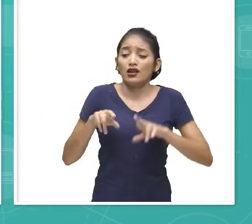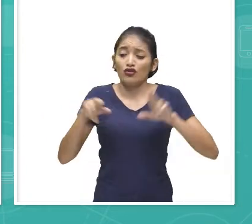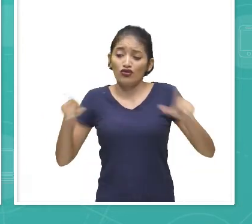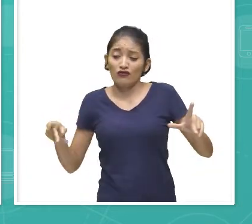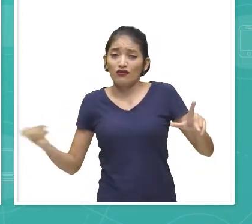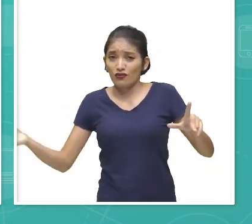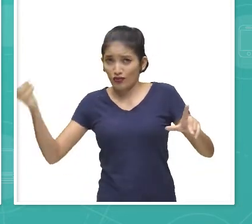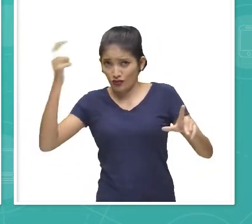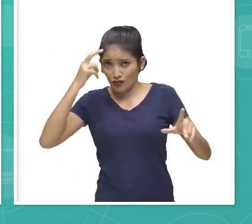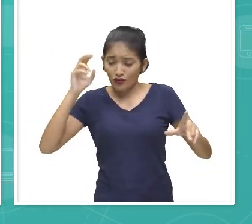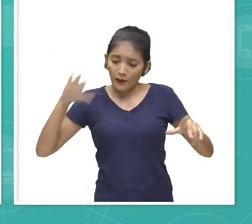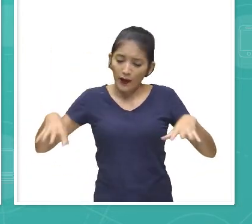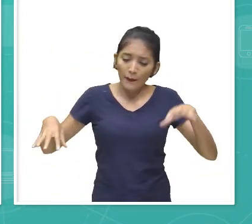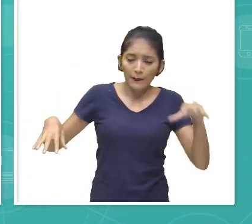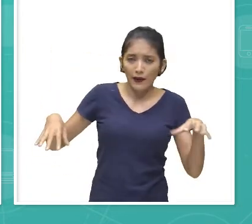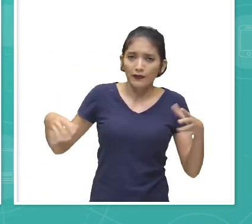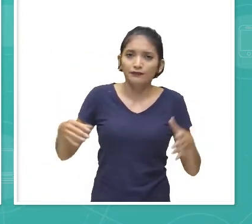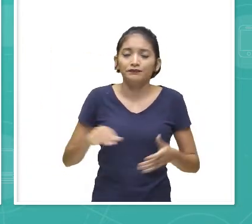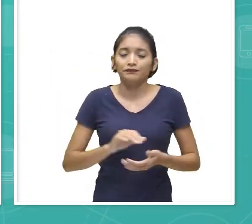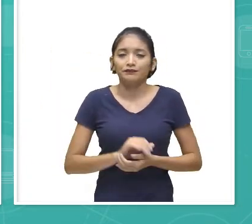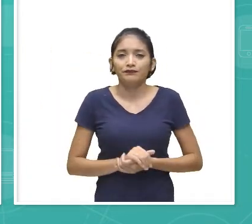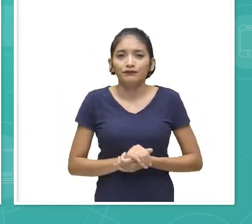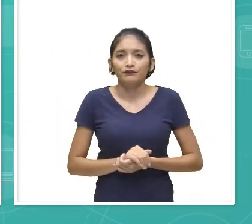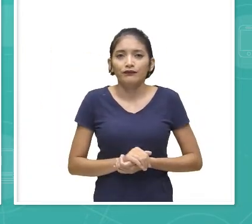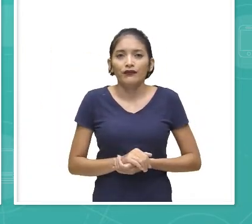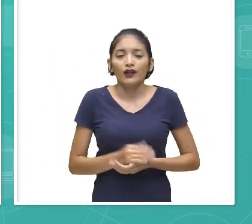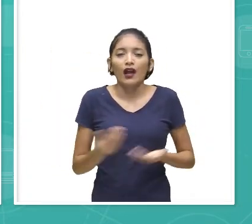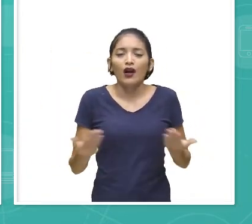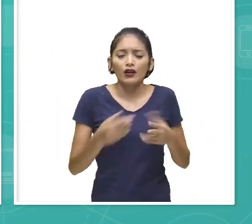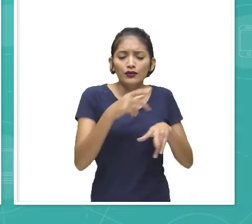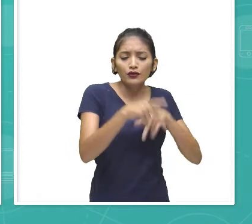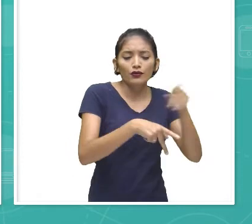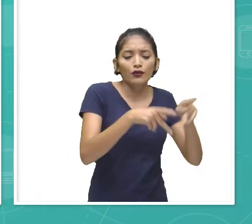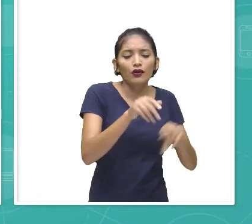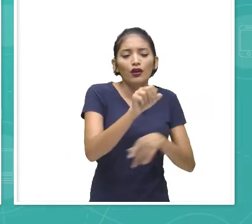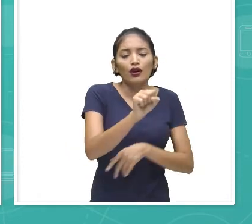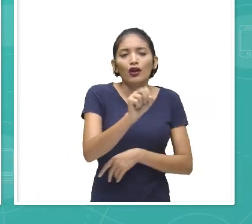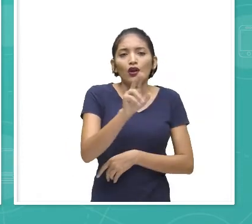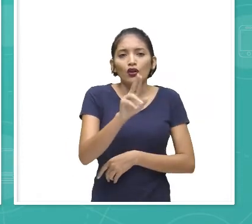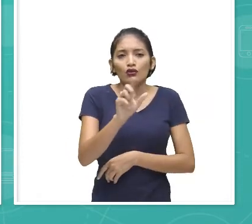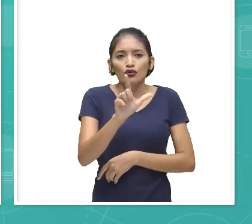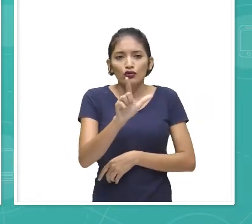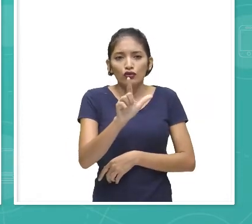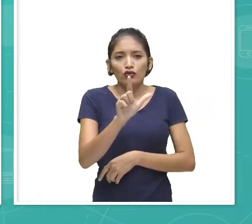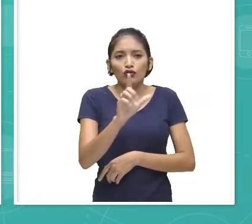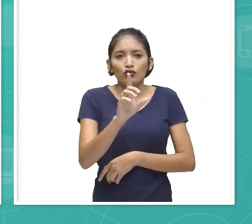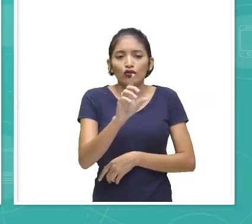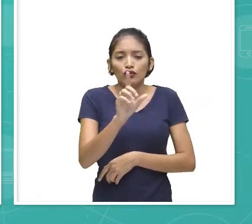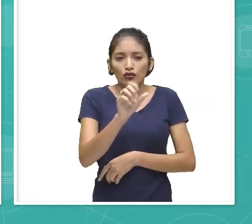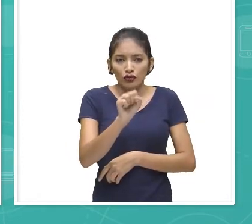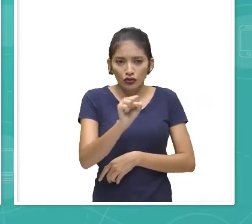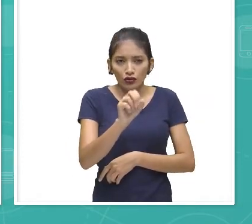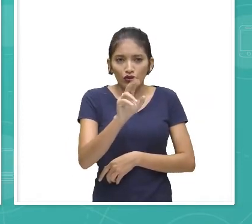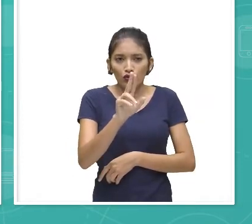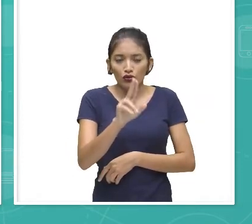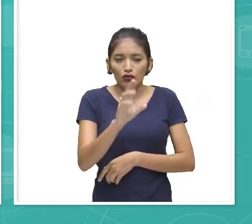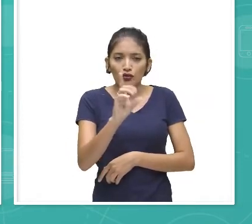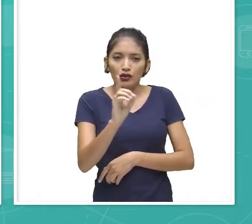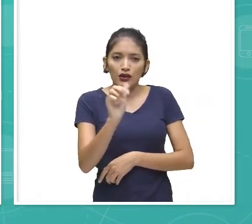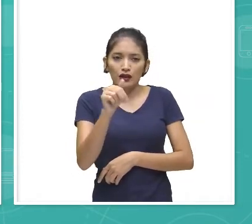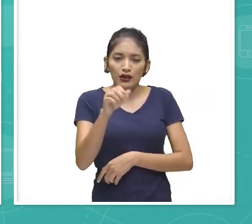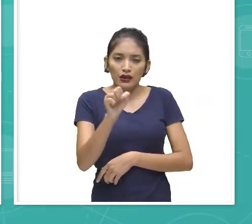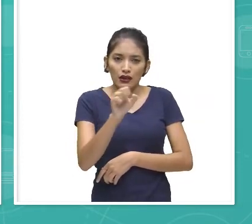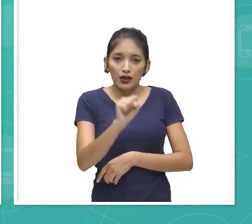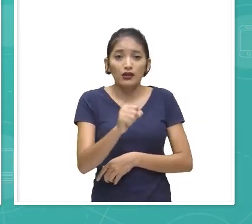diferentes culturas. Então agora vamos ver os povos sudaneses. Sudaneses e guineanos sudaneses são povos da